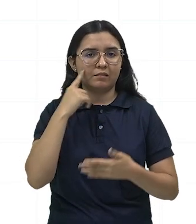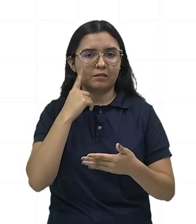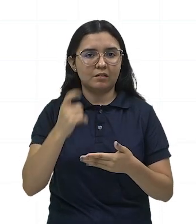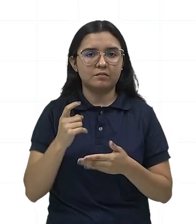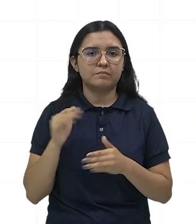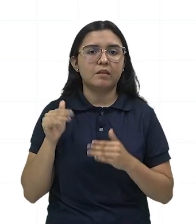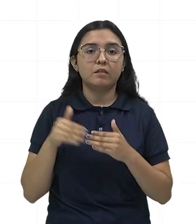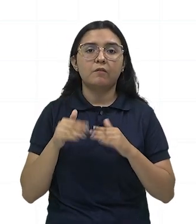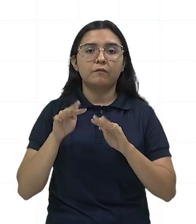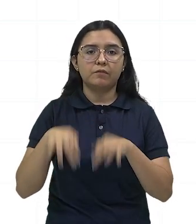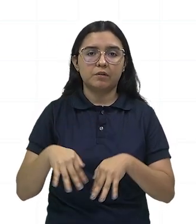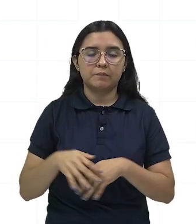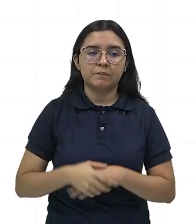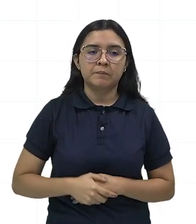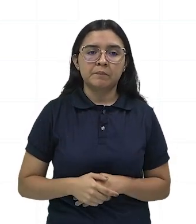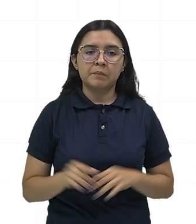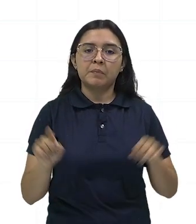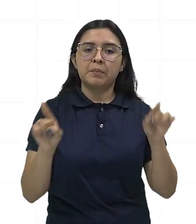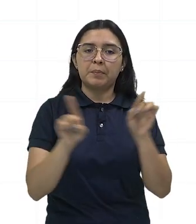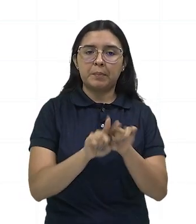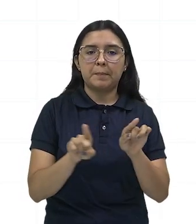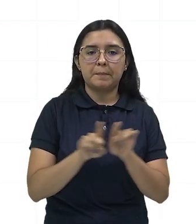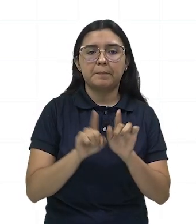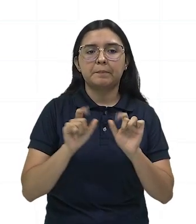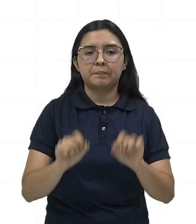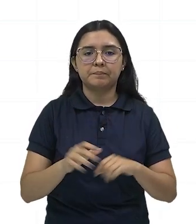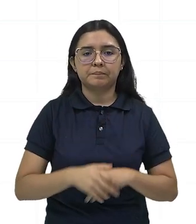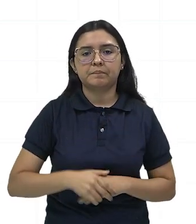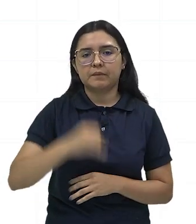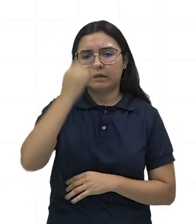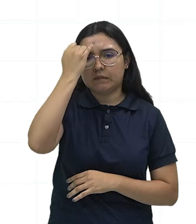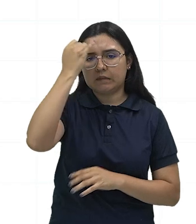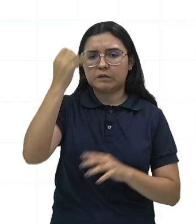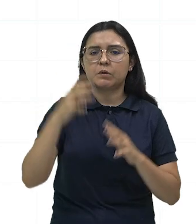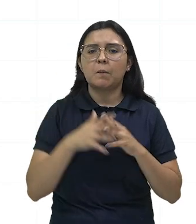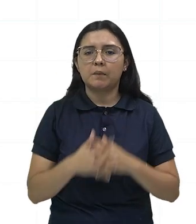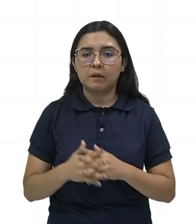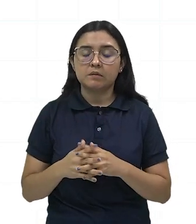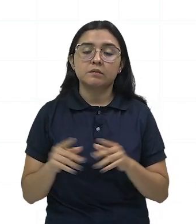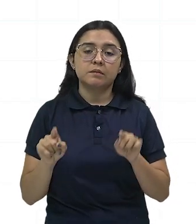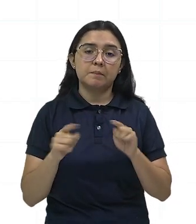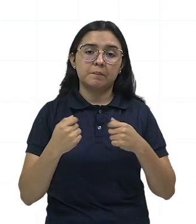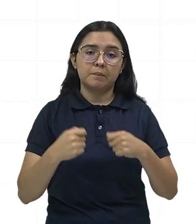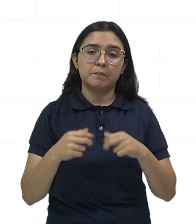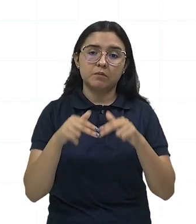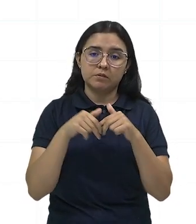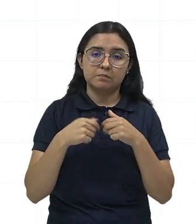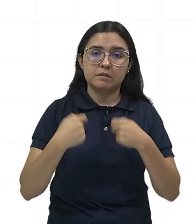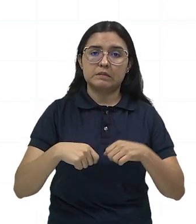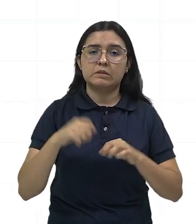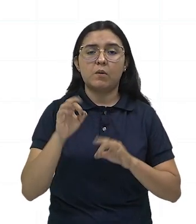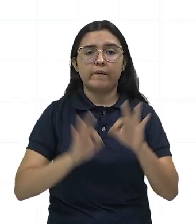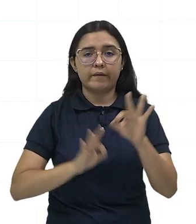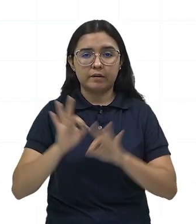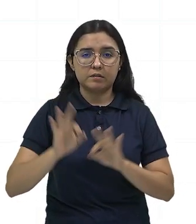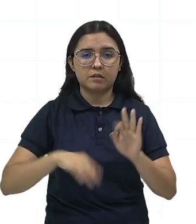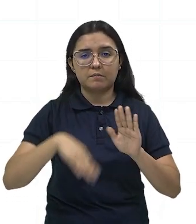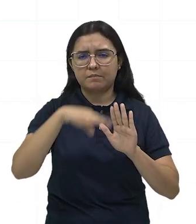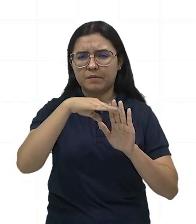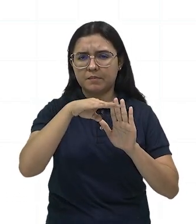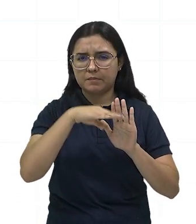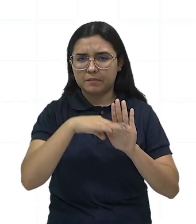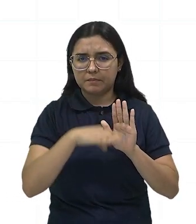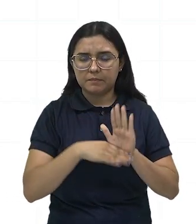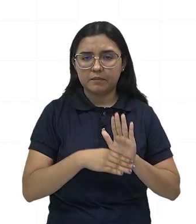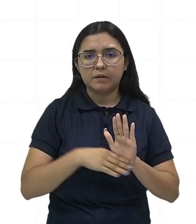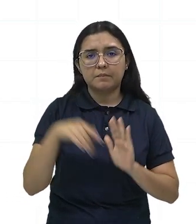fim. Também tem a expressão de ideias complexas, muitas vezes você tem que organizar essas ideias que são muito complexas e fazer com que o